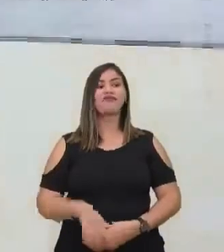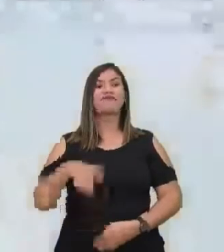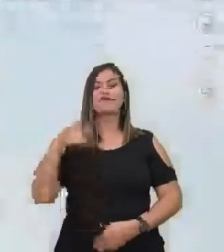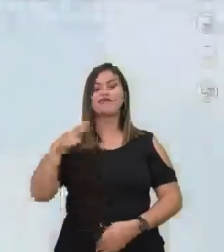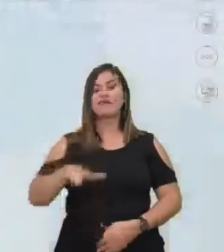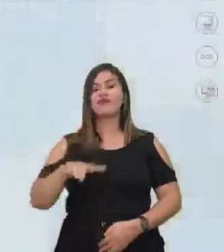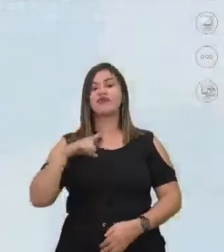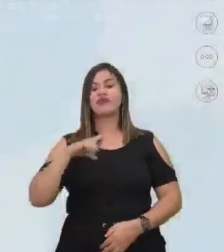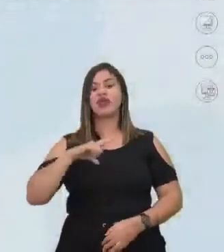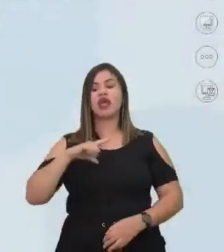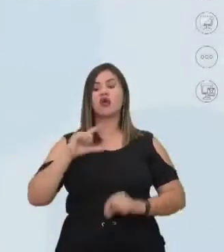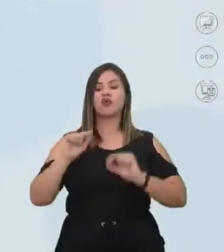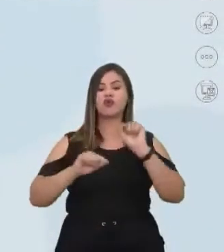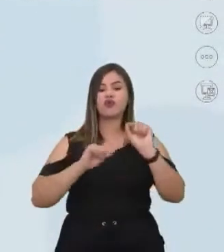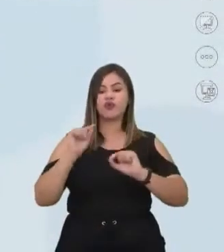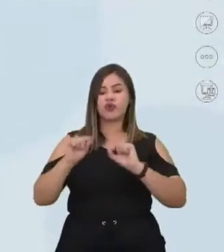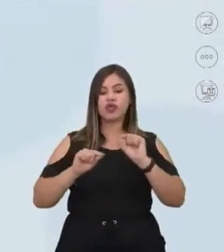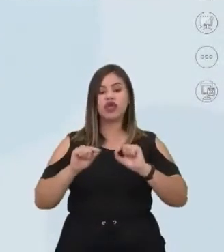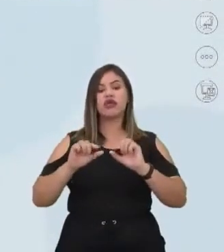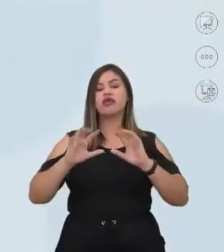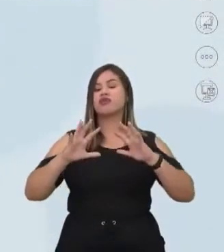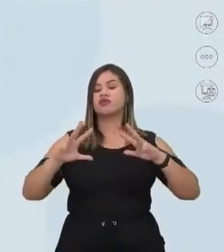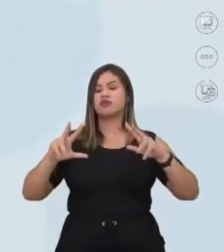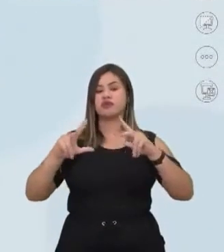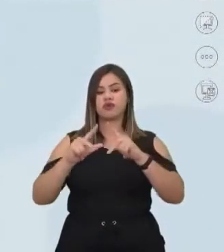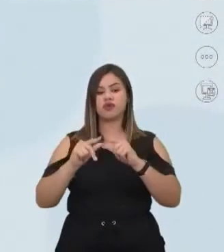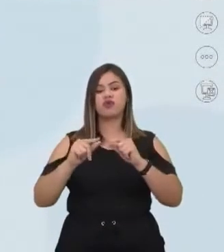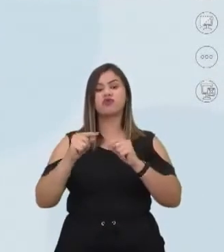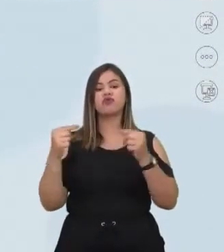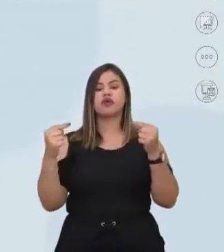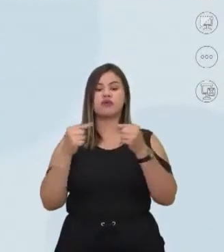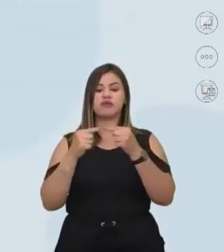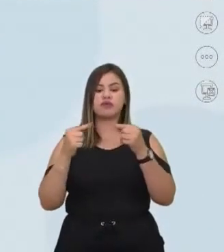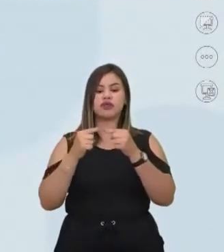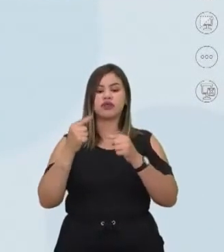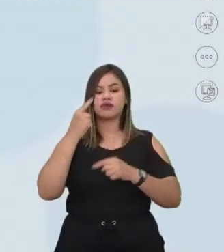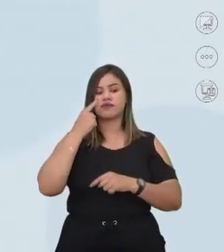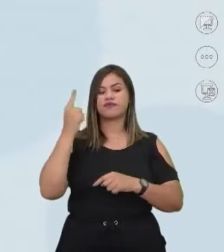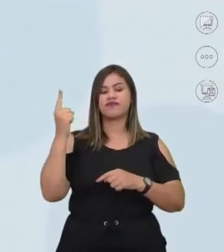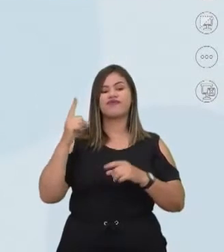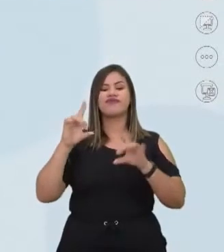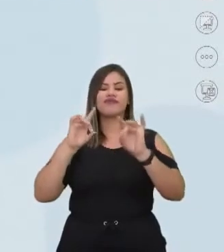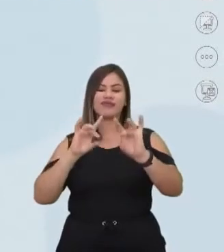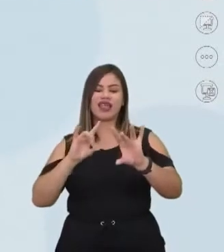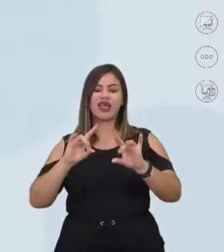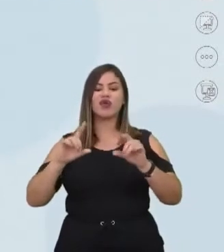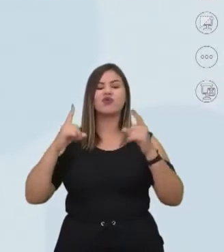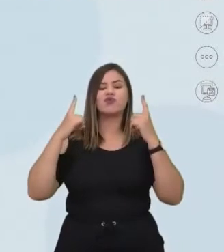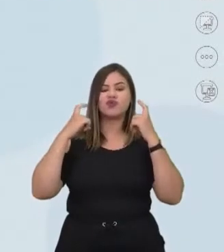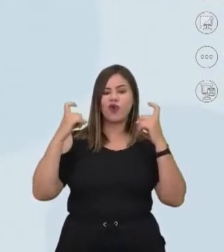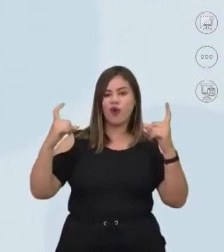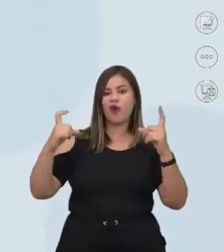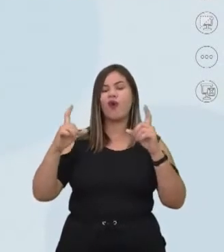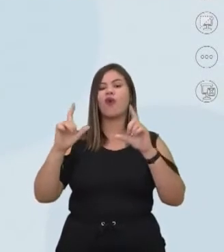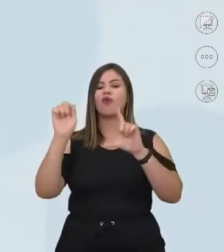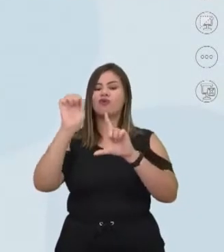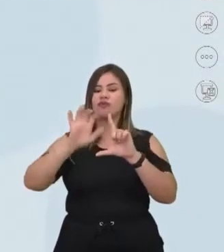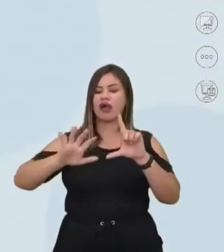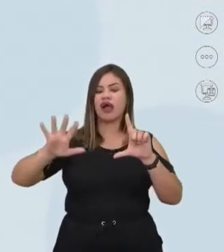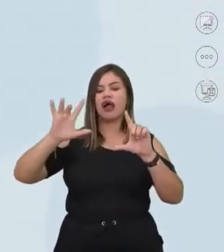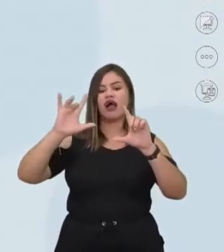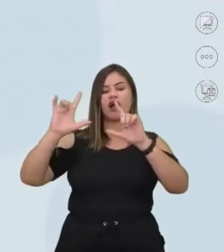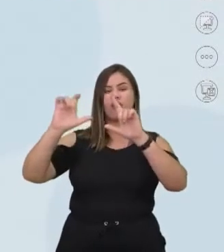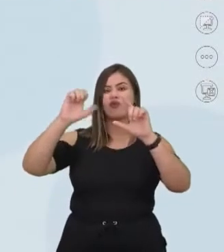montagem do espetáculo, todos aqueles profissionais que a gente já estudou em aulas anteriores, né? Técnico de som, cenógrafo, né? Técnico